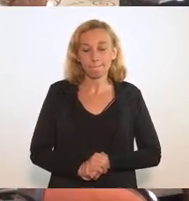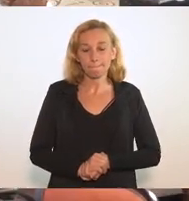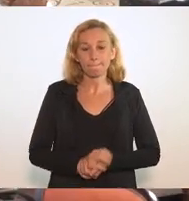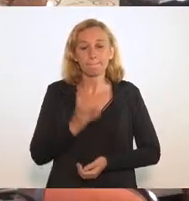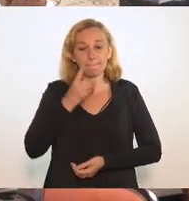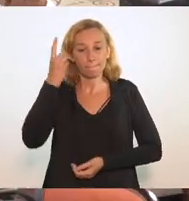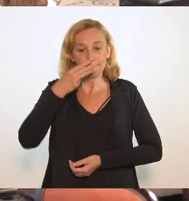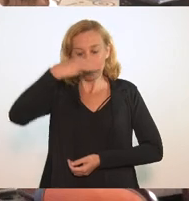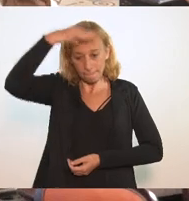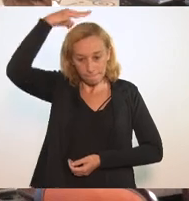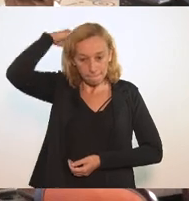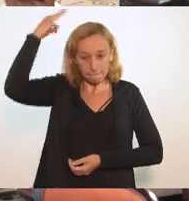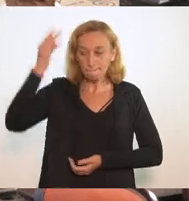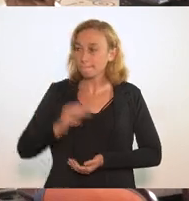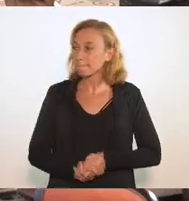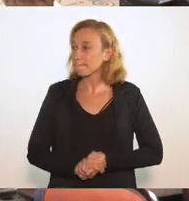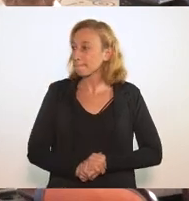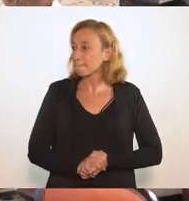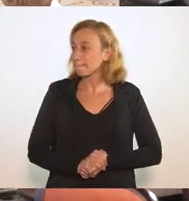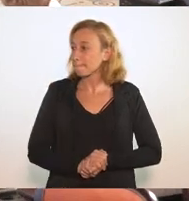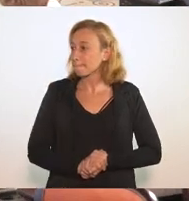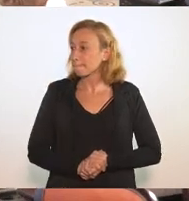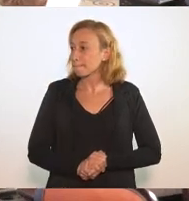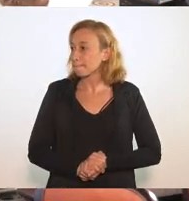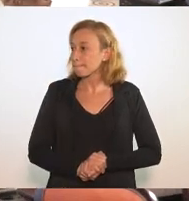Deputado Márcio.